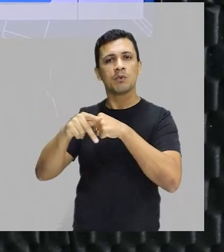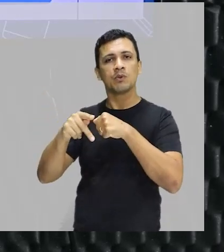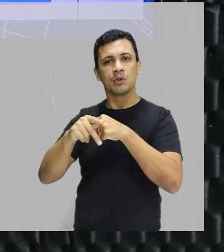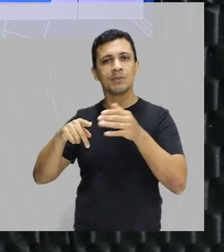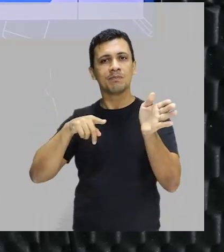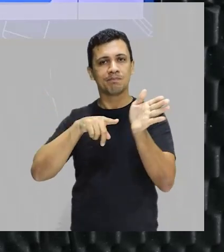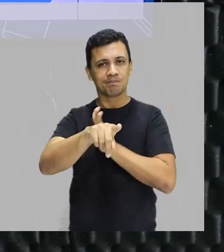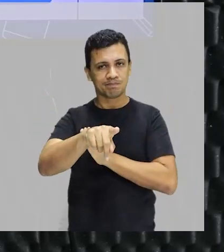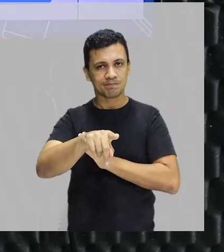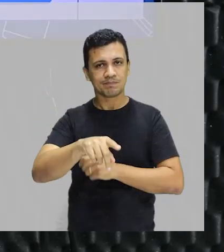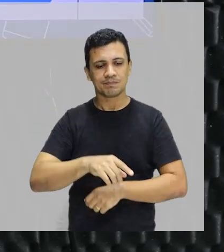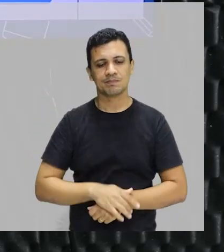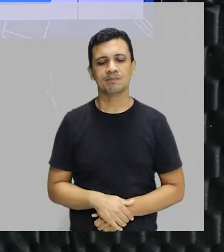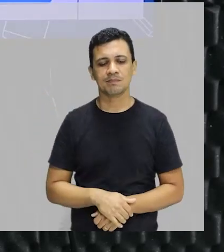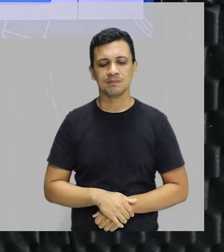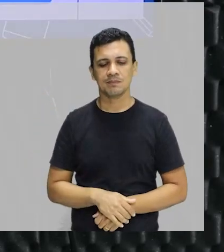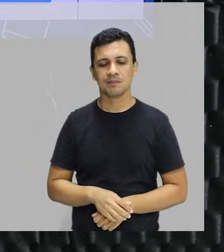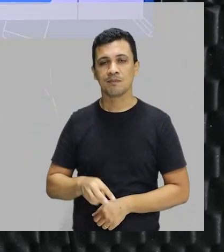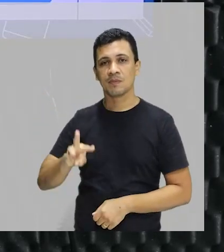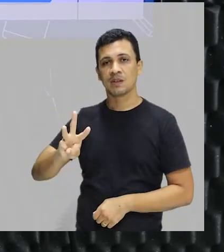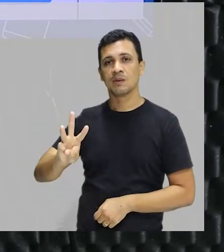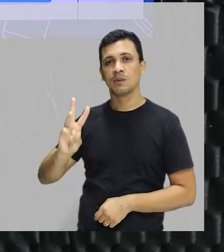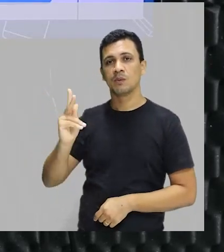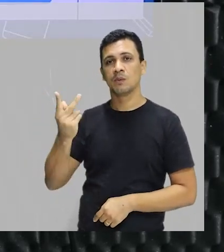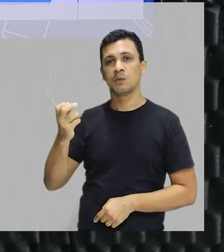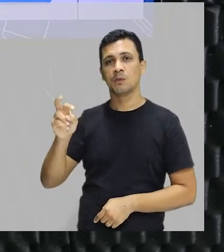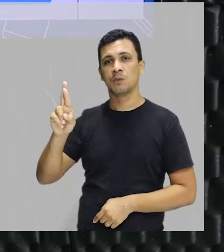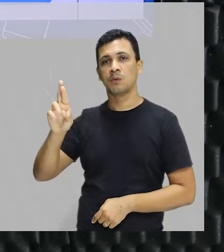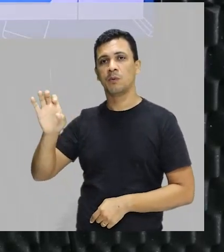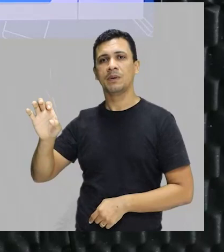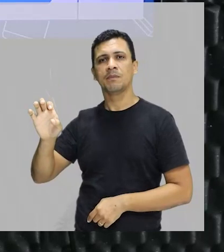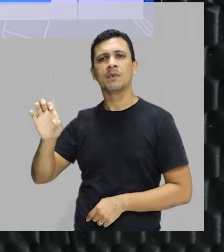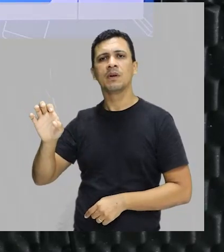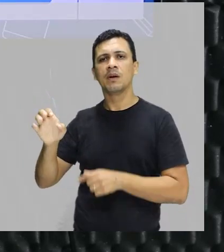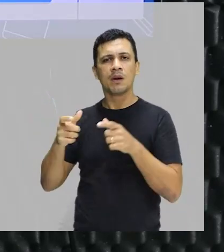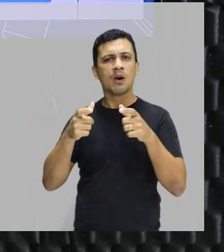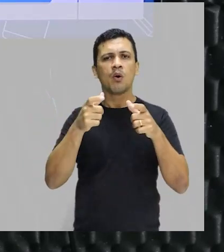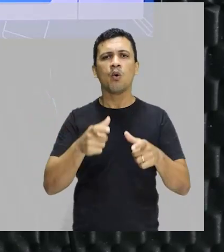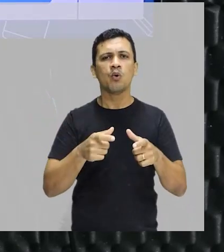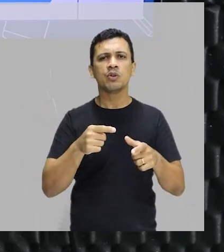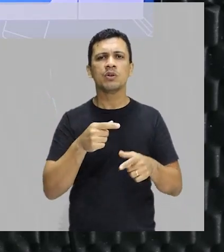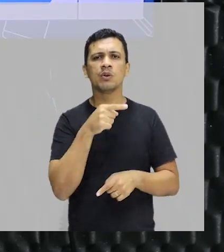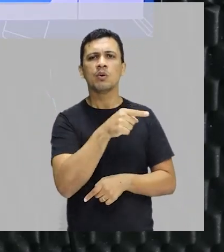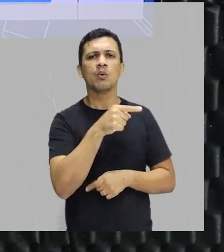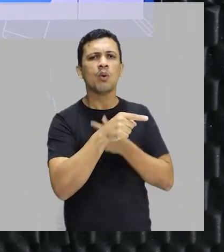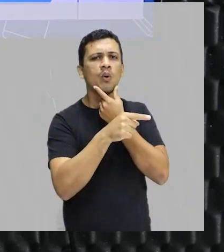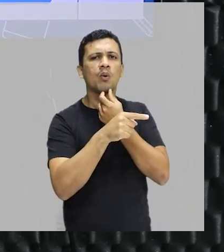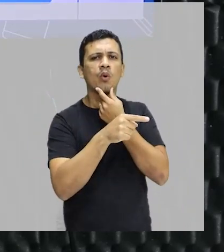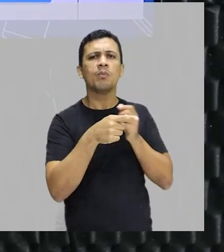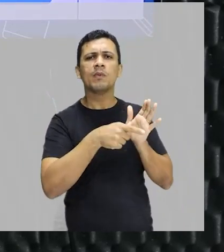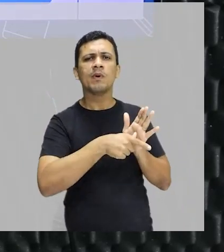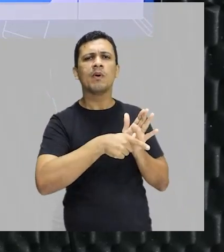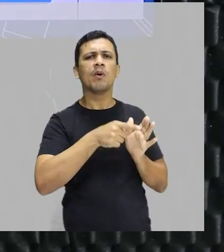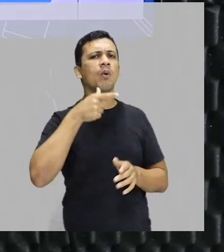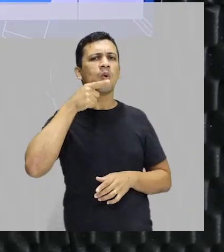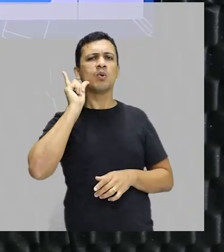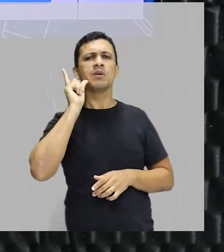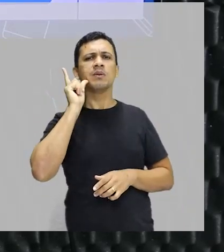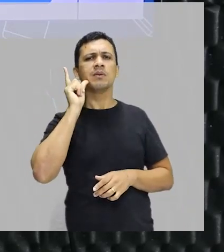qual? Where was he yesterday? Onde ele estava ontem? Querendo saber